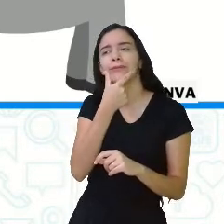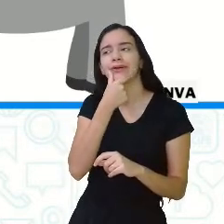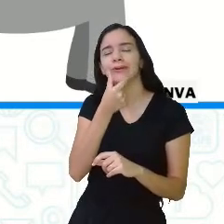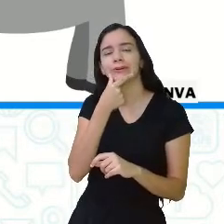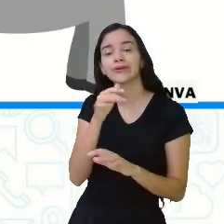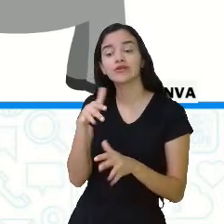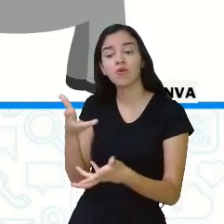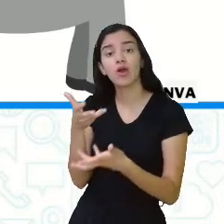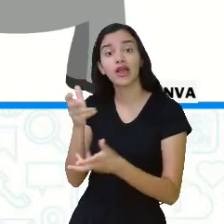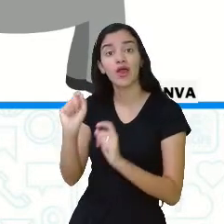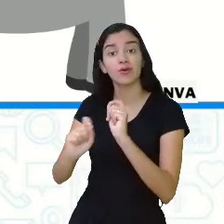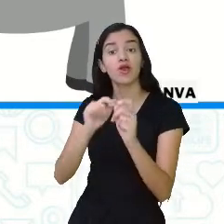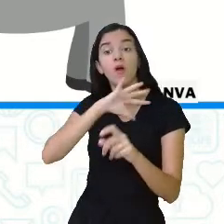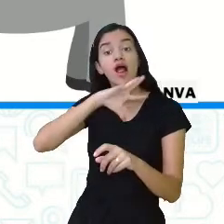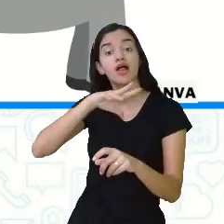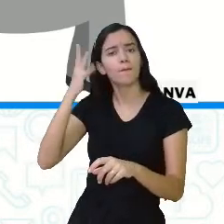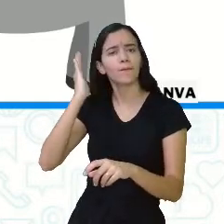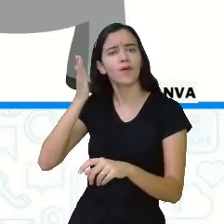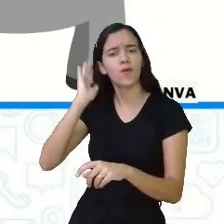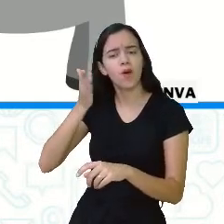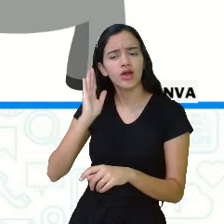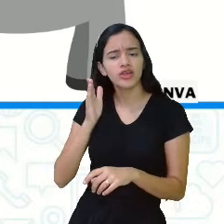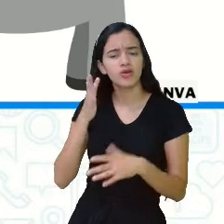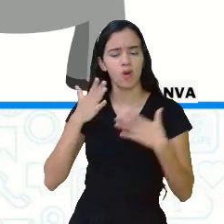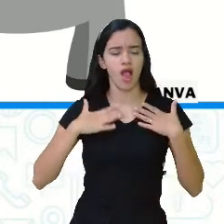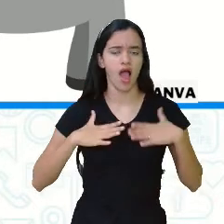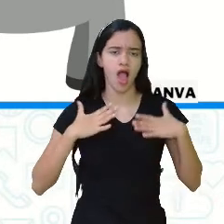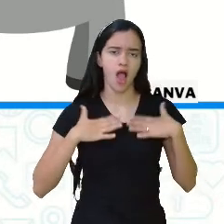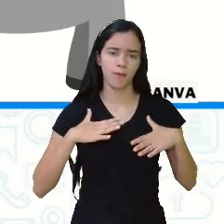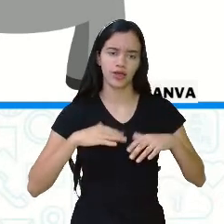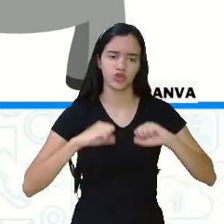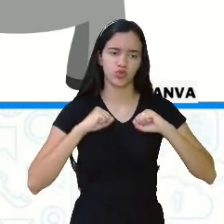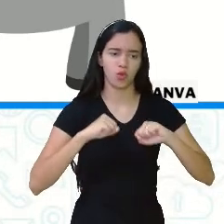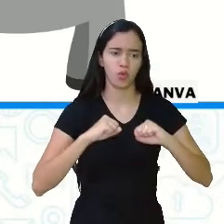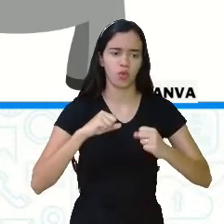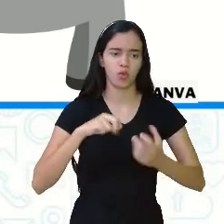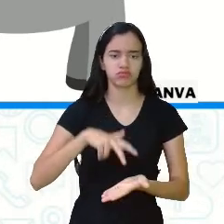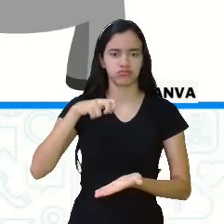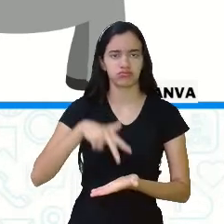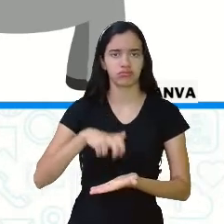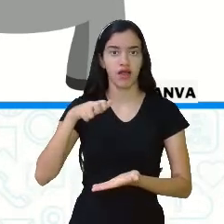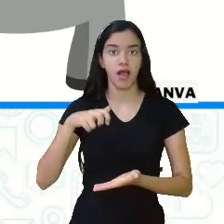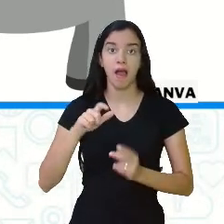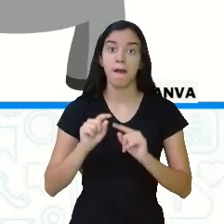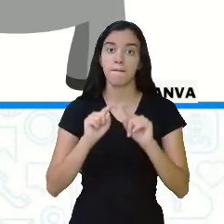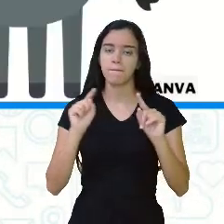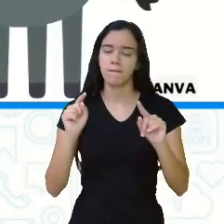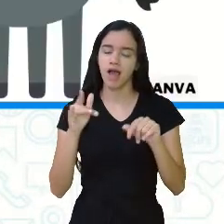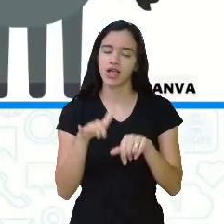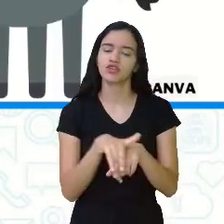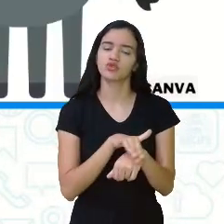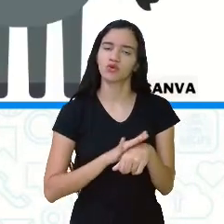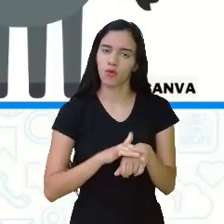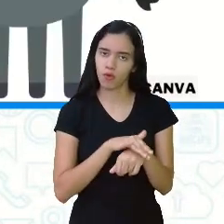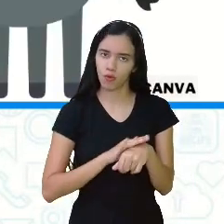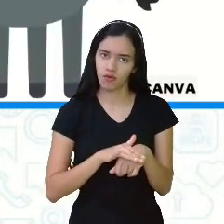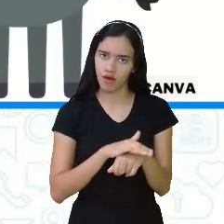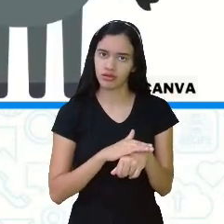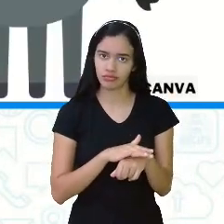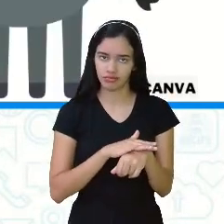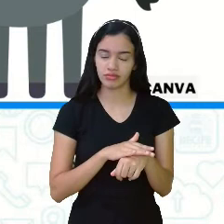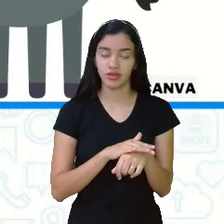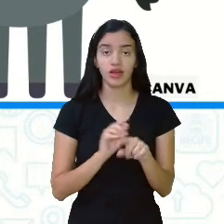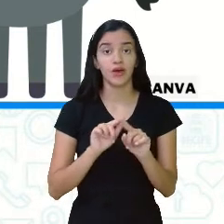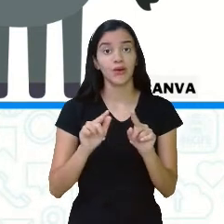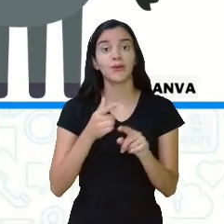para passear, um burrinho manso, que não corra nem pule, mas que saiba conversar. O menino